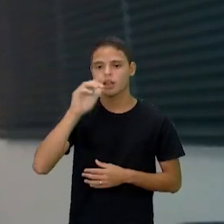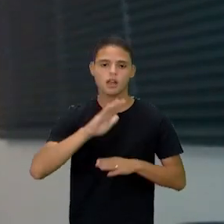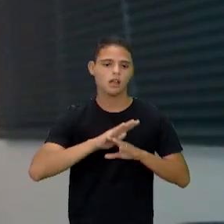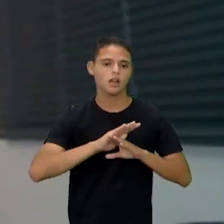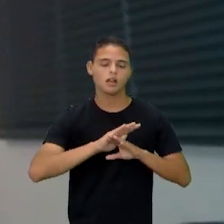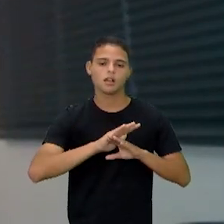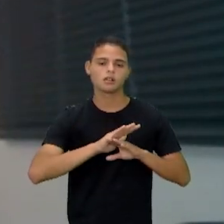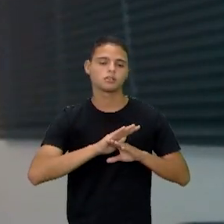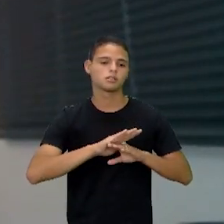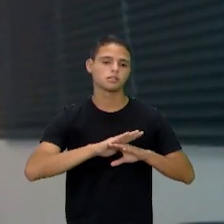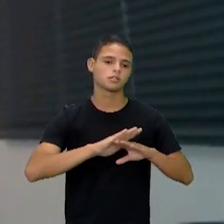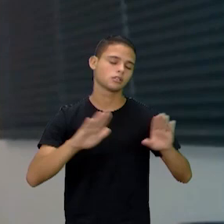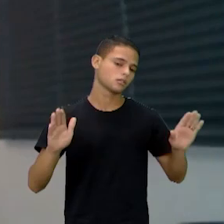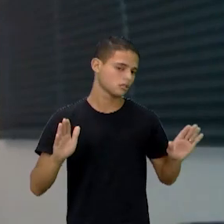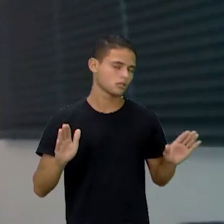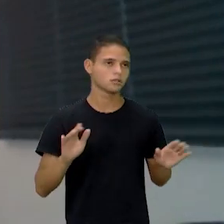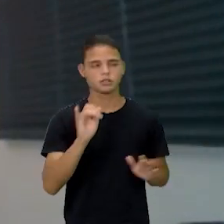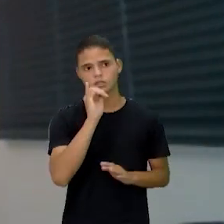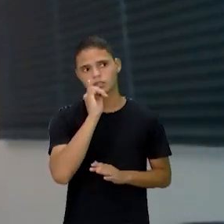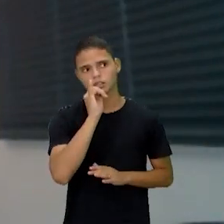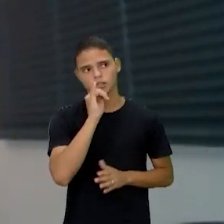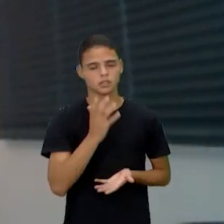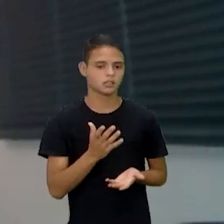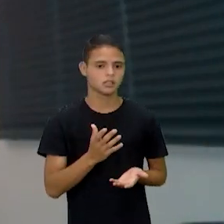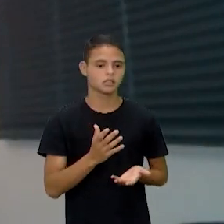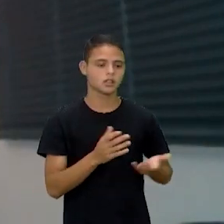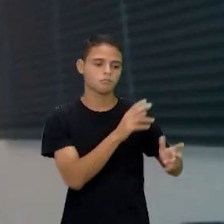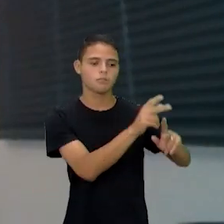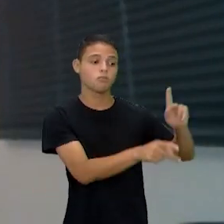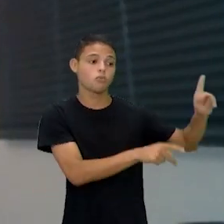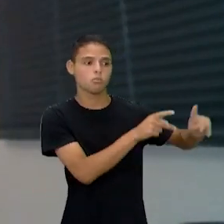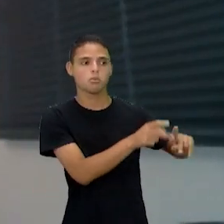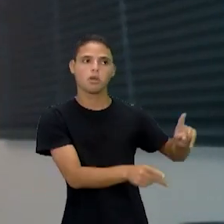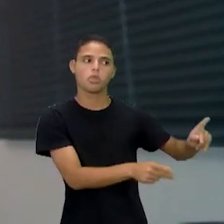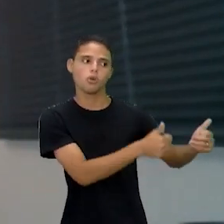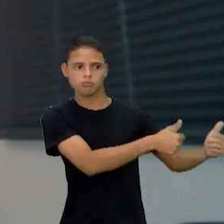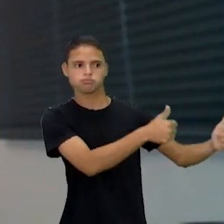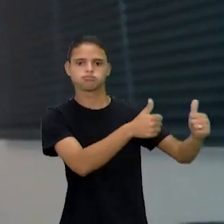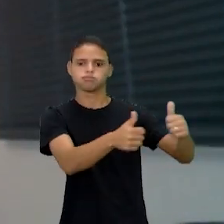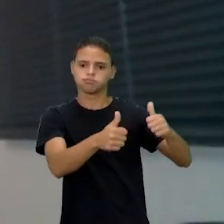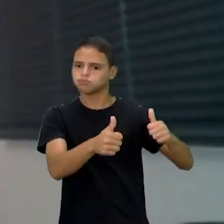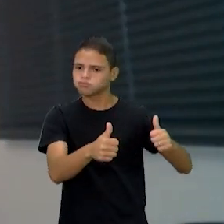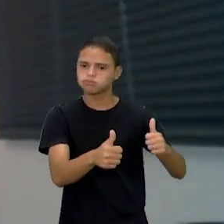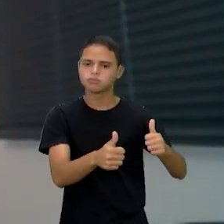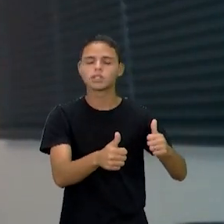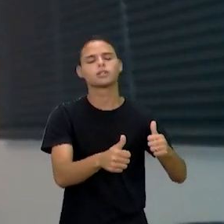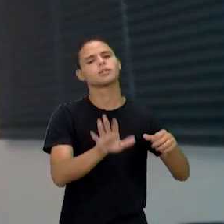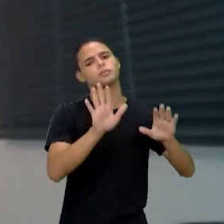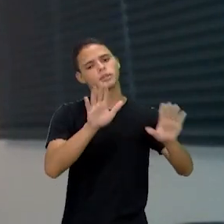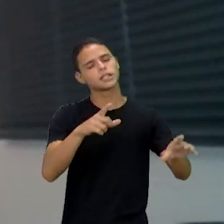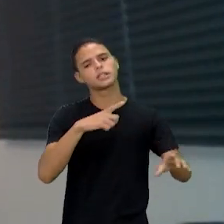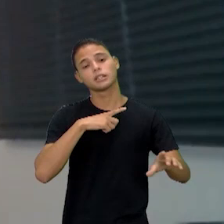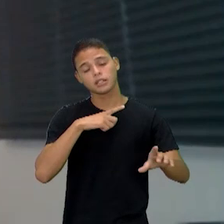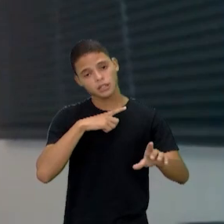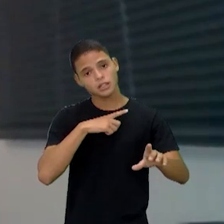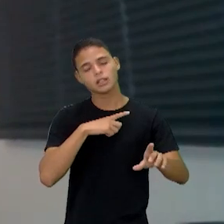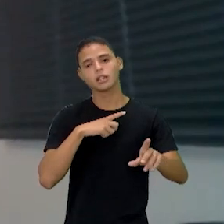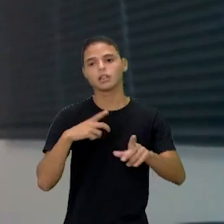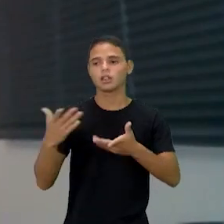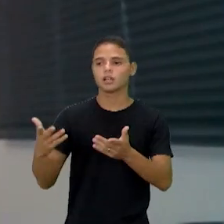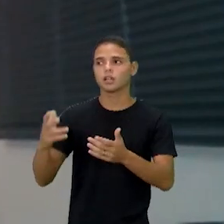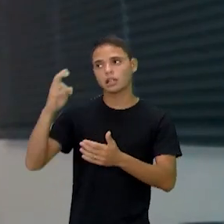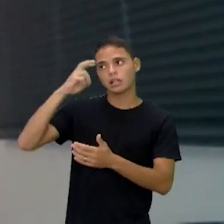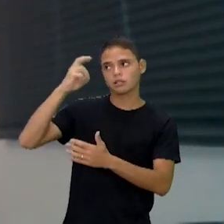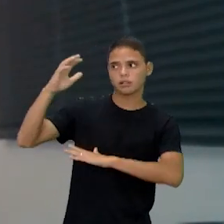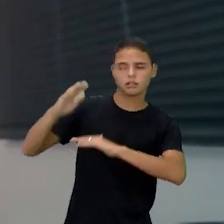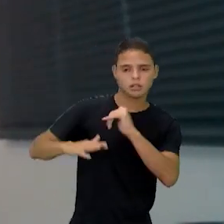nas camadas mais beneficiadas da população, né? Crianças em situação de vulnerabilidade, crianças em